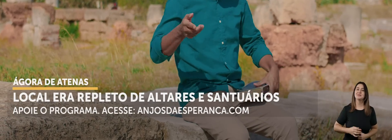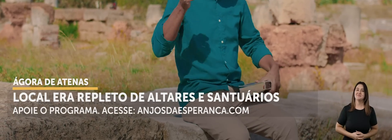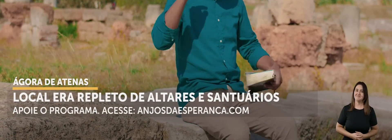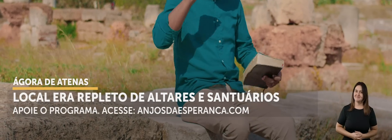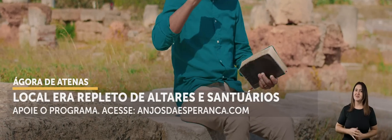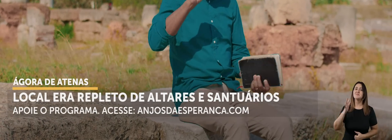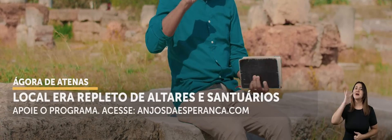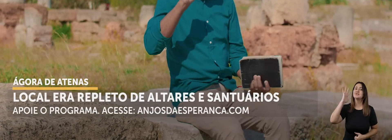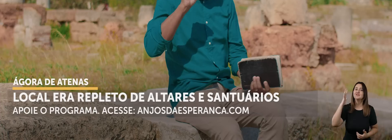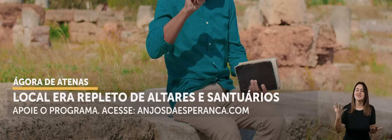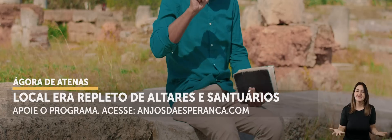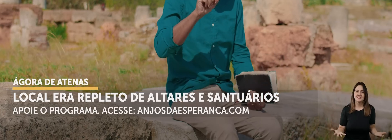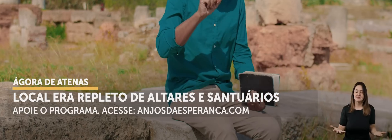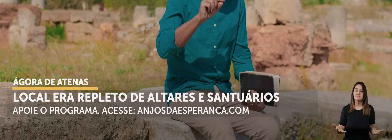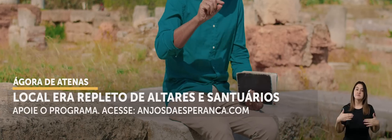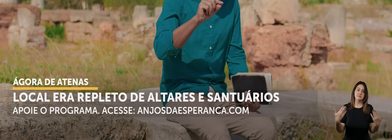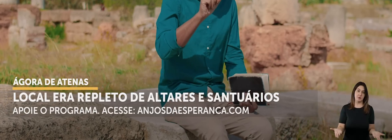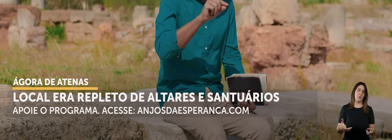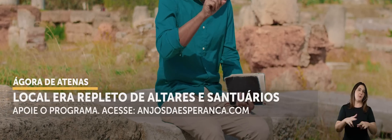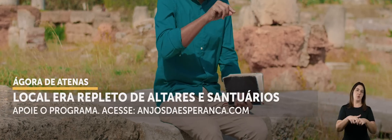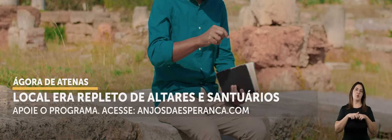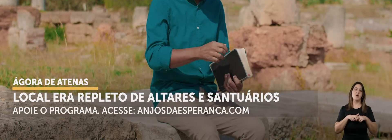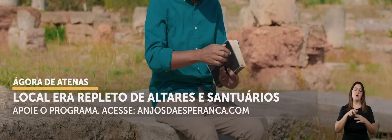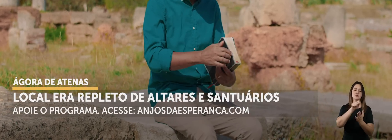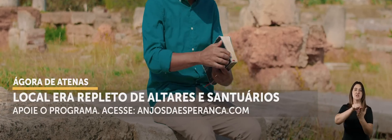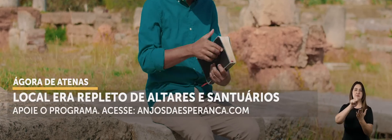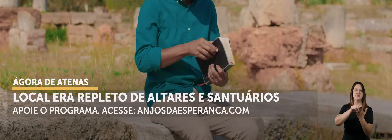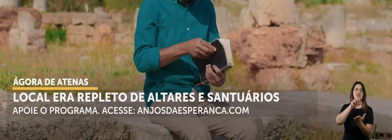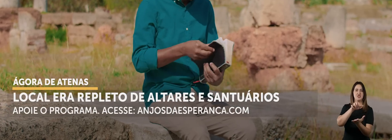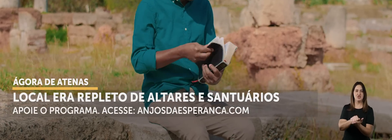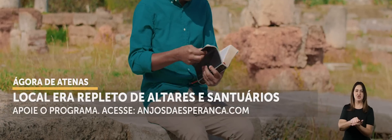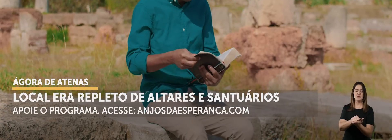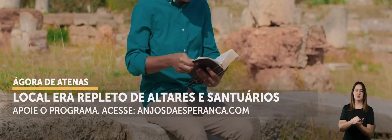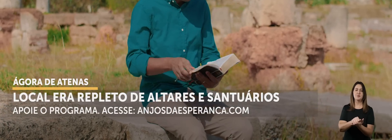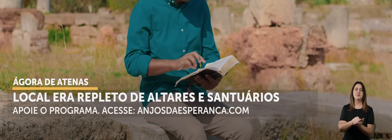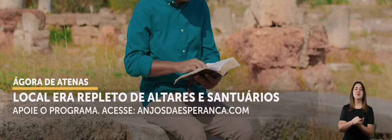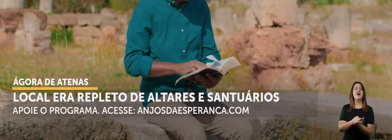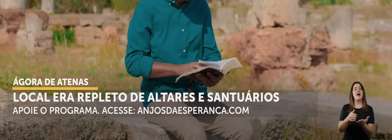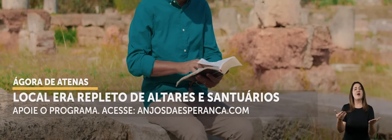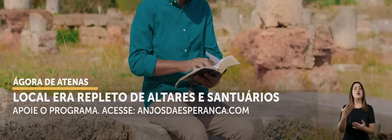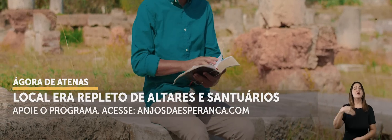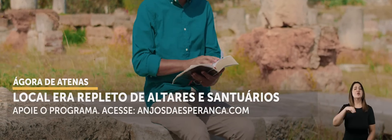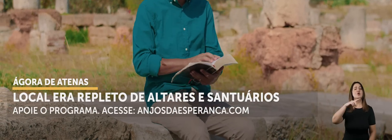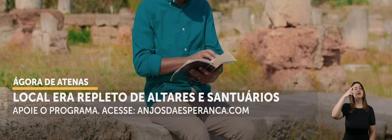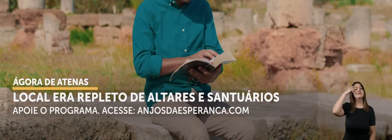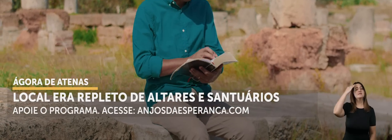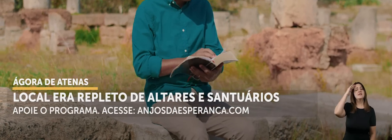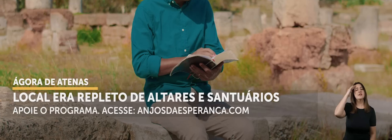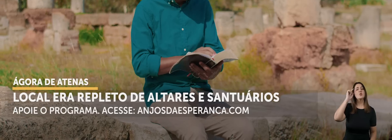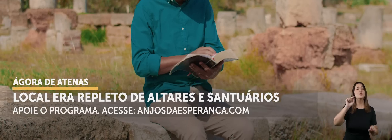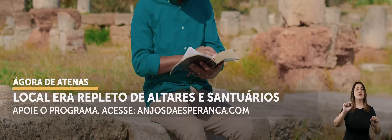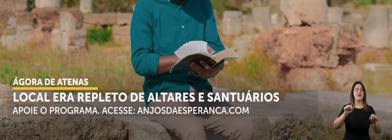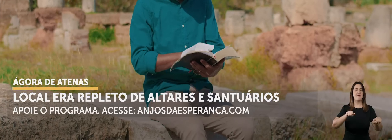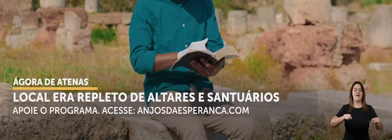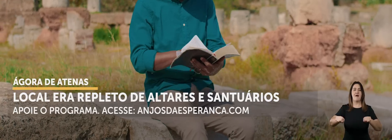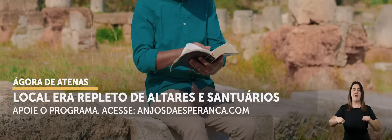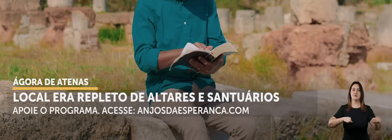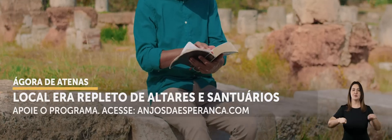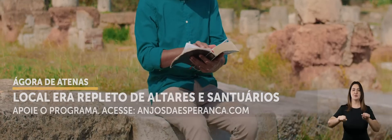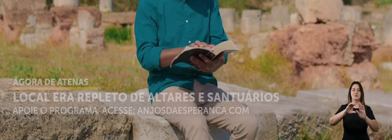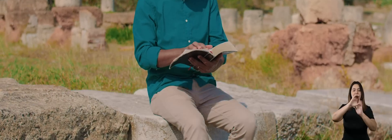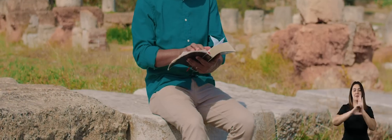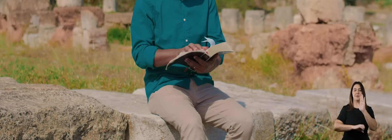cidade. Com base nesse testemunho histórico que eu dei para vocês, fica fácil nós entendermos o que está em Atos,